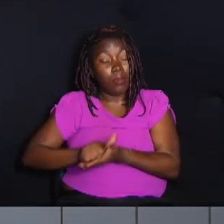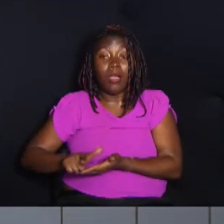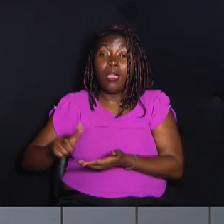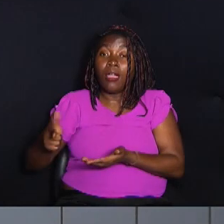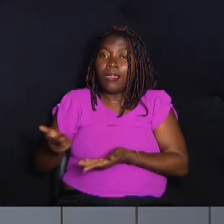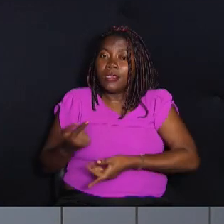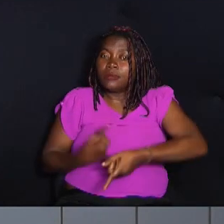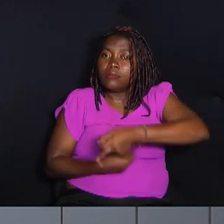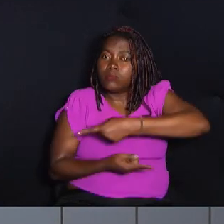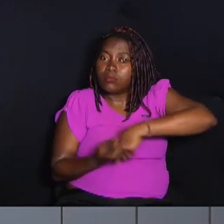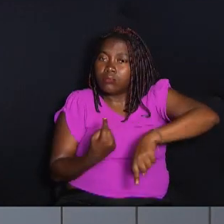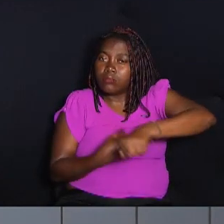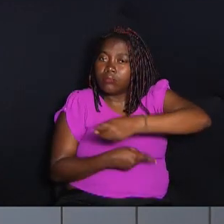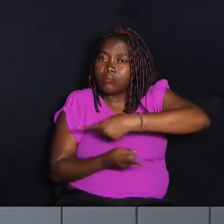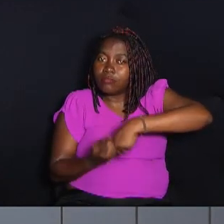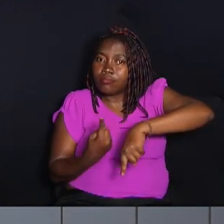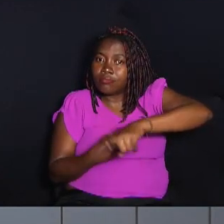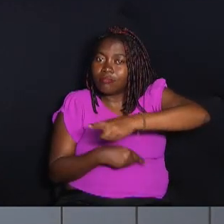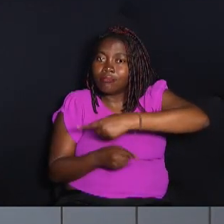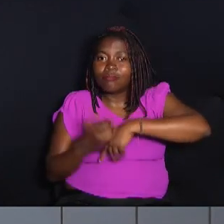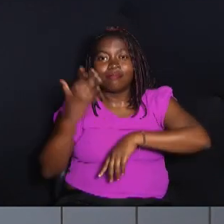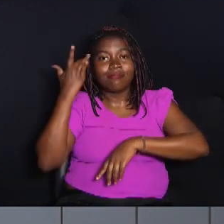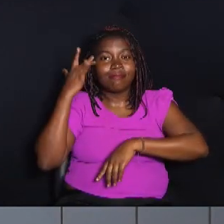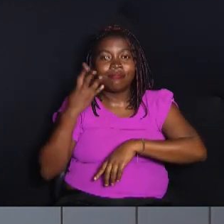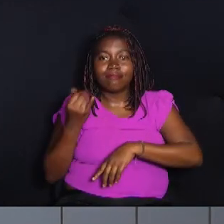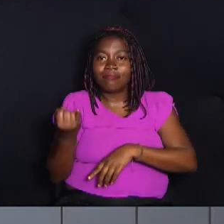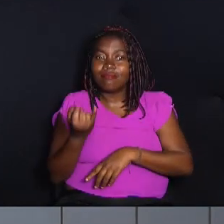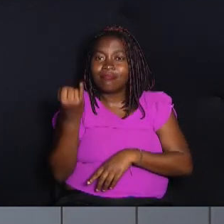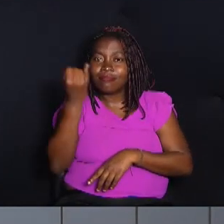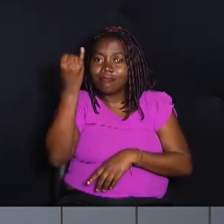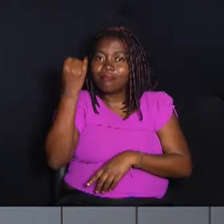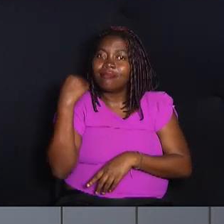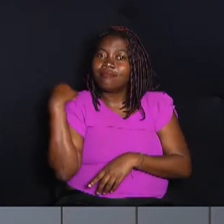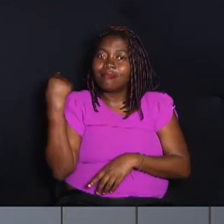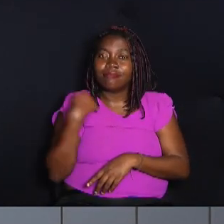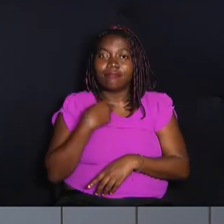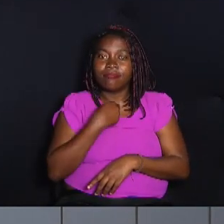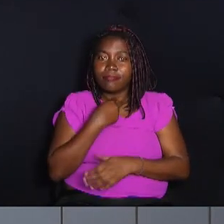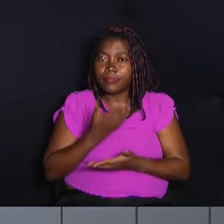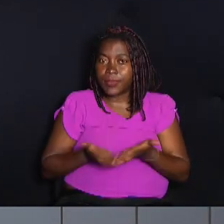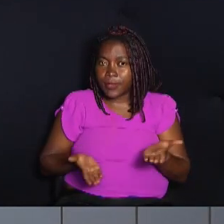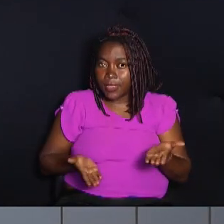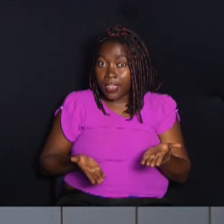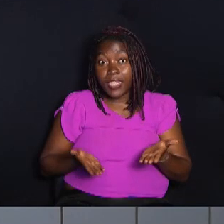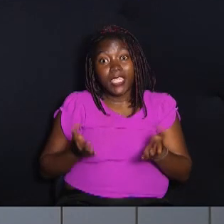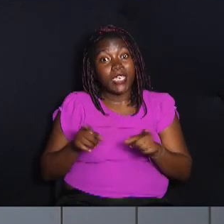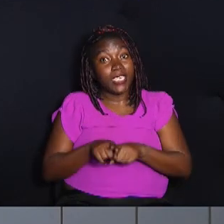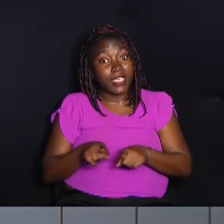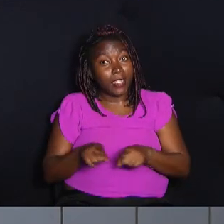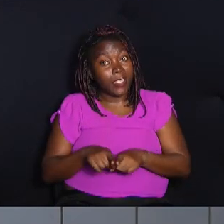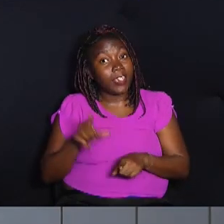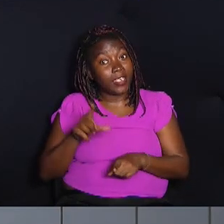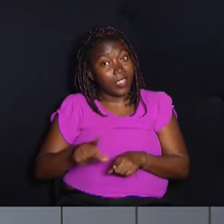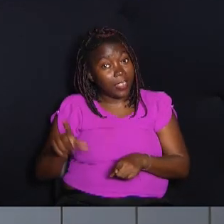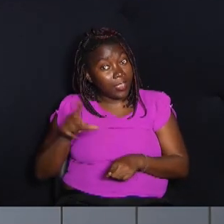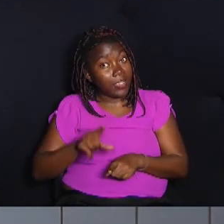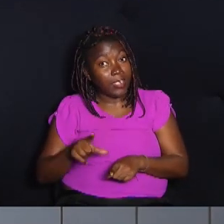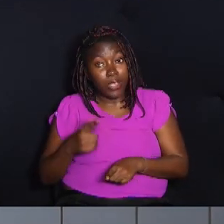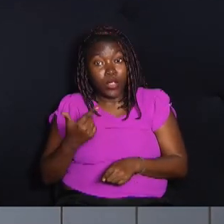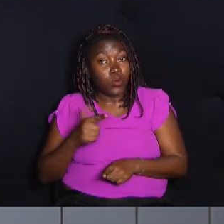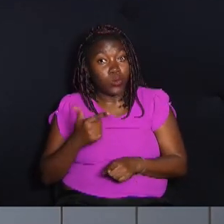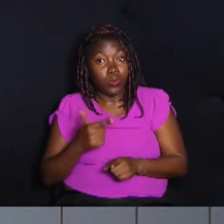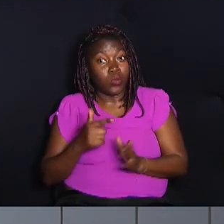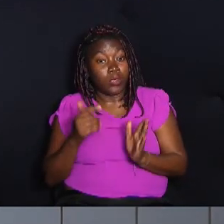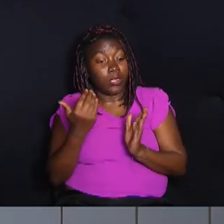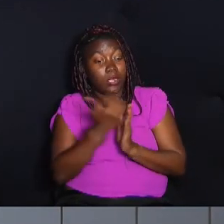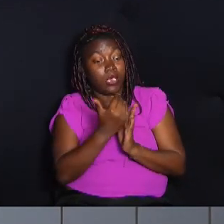convivência, essa relação, eu acho que é muito importante. A gente não pode perder isso de vista. E, claro, não tem receita pronta,